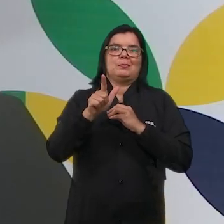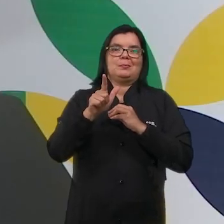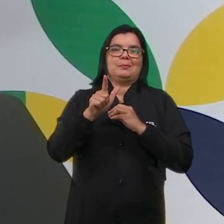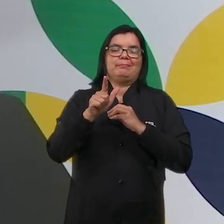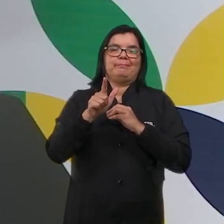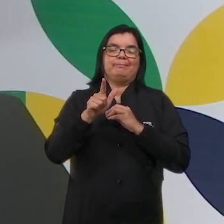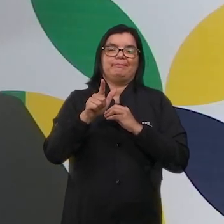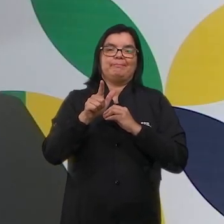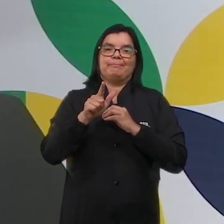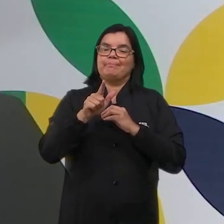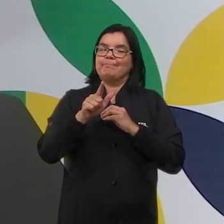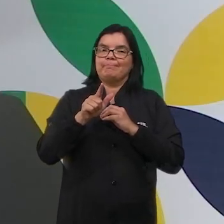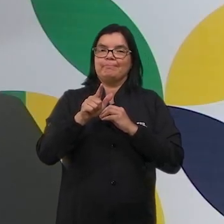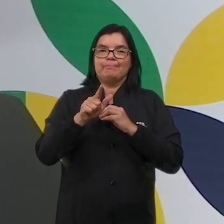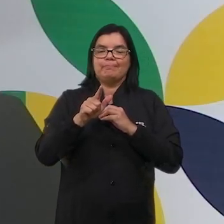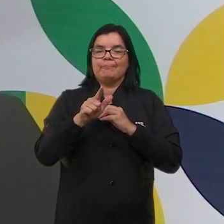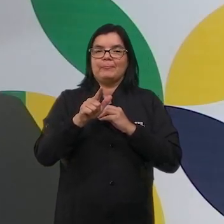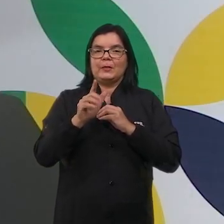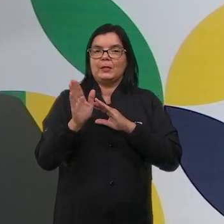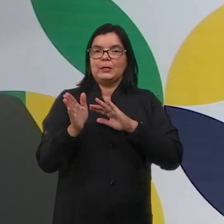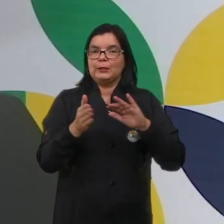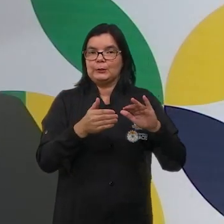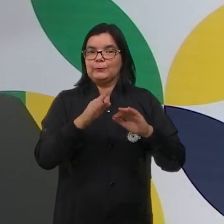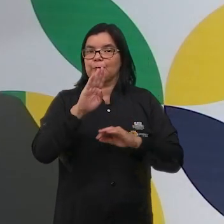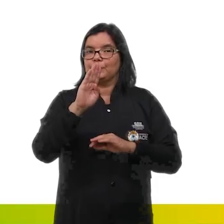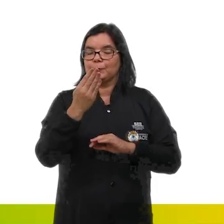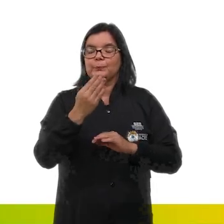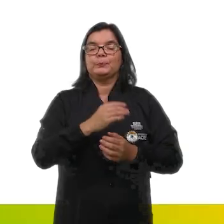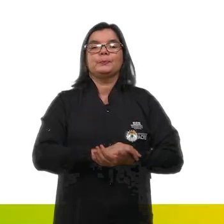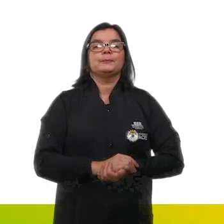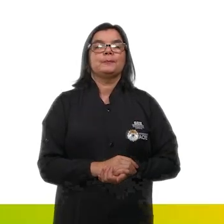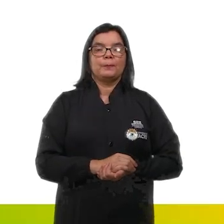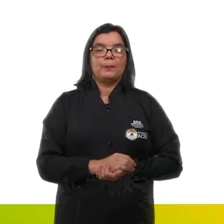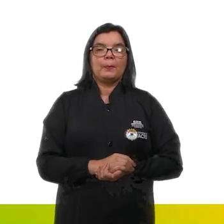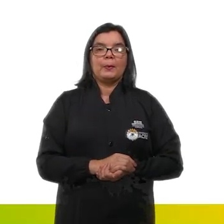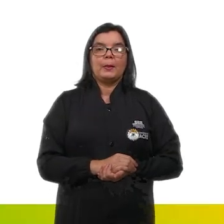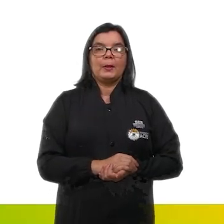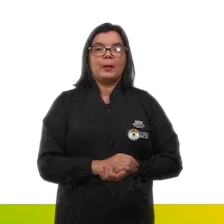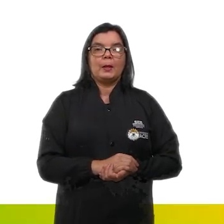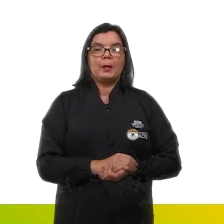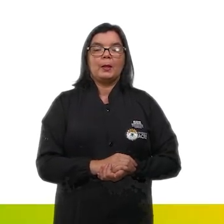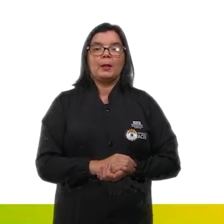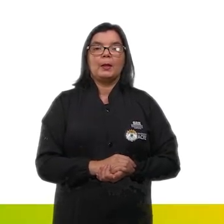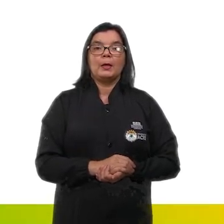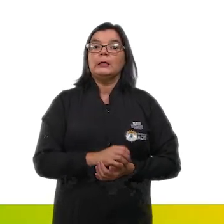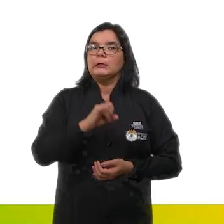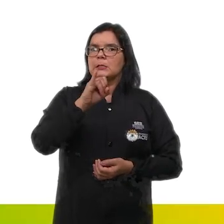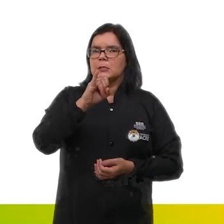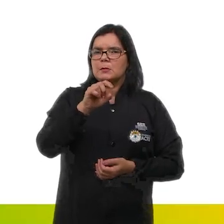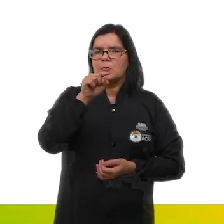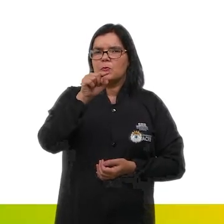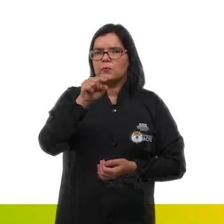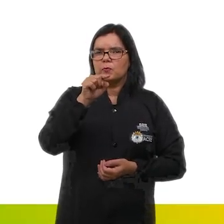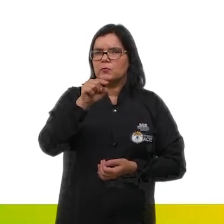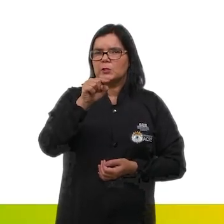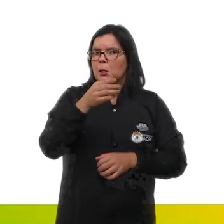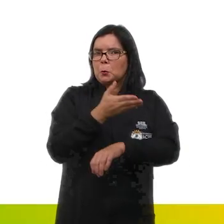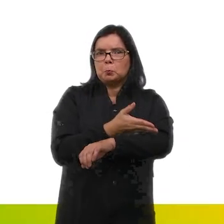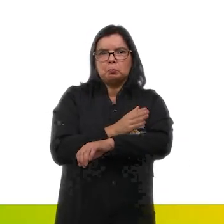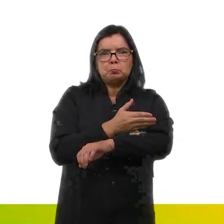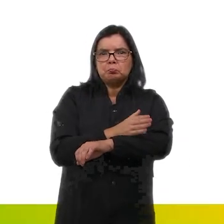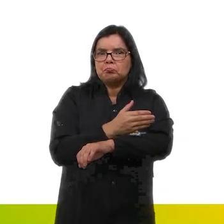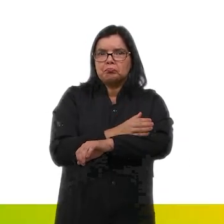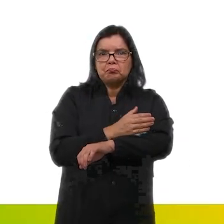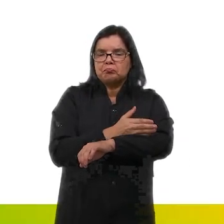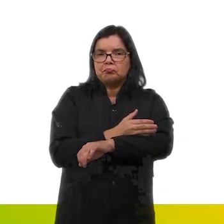existe, não é uma varinha de condão, não resolve. Então, é fake. Próximo, fato ou fake? Se você não está treinando até